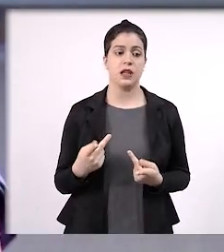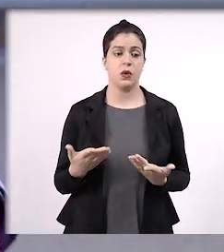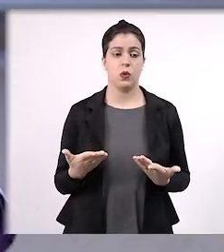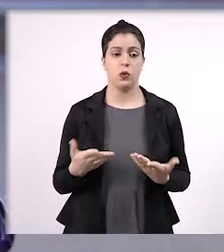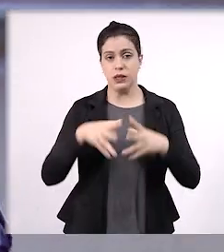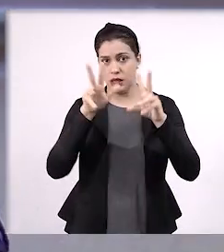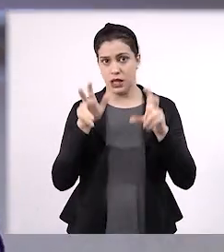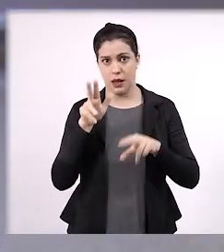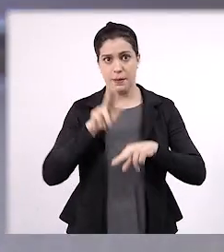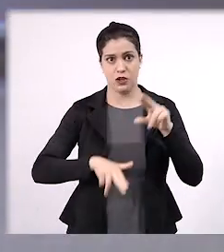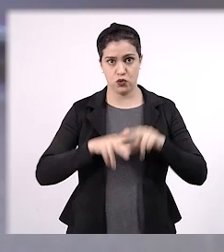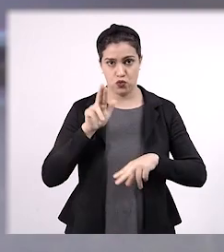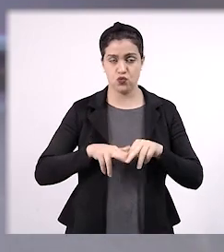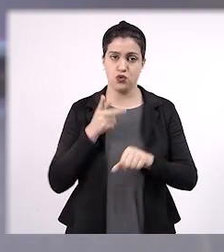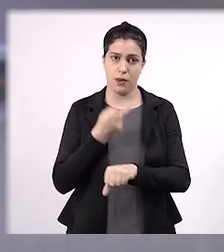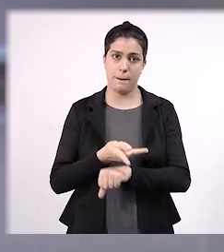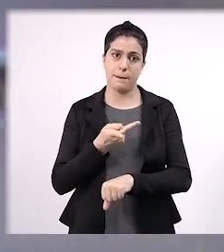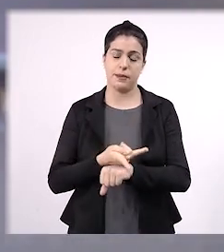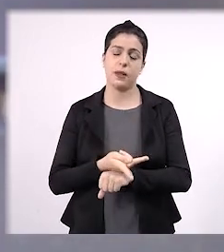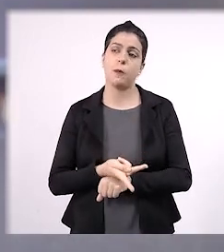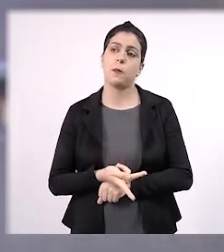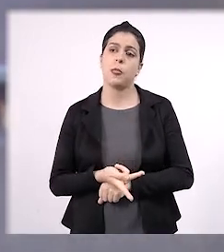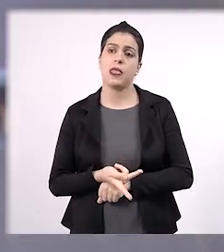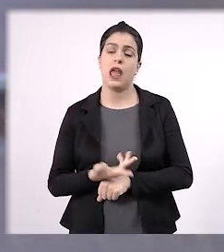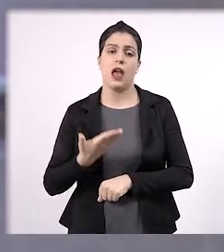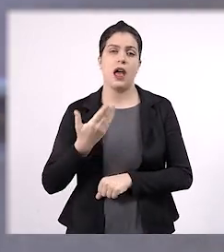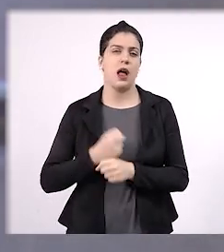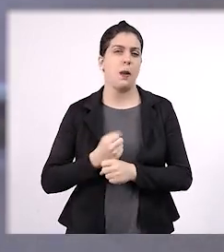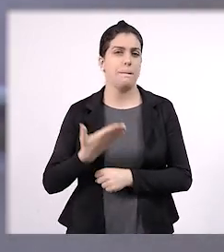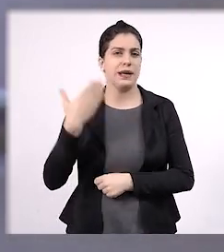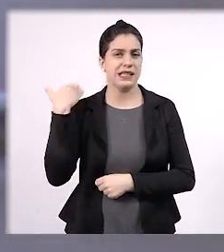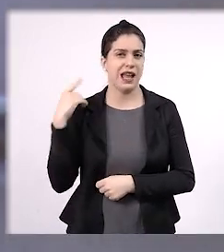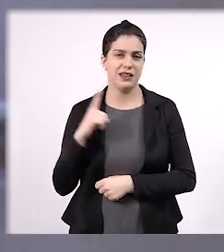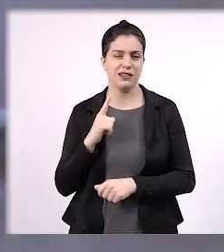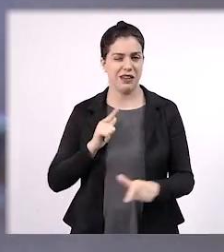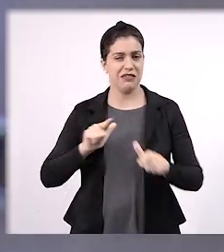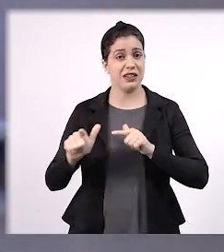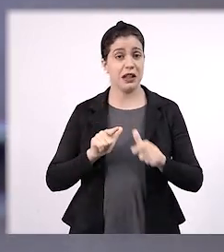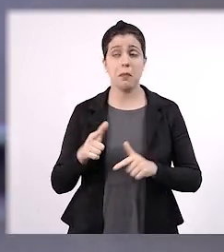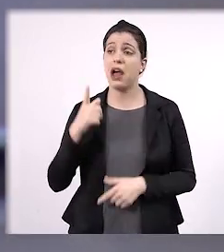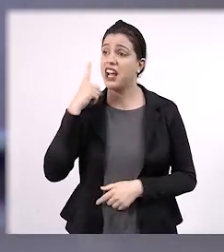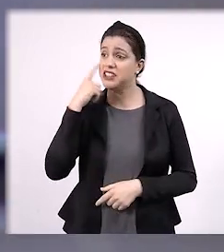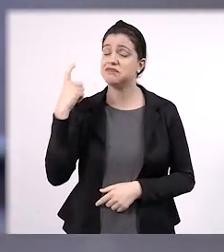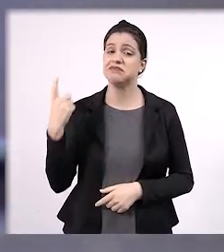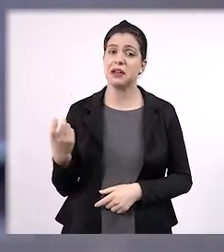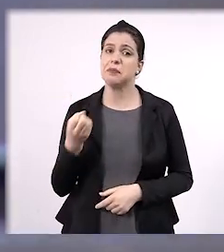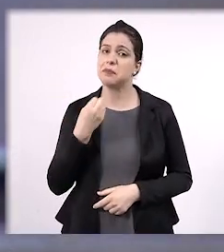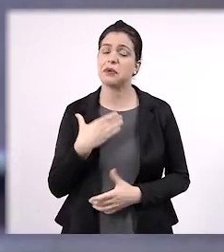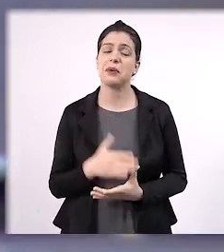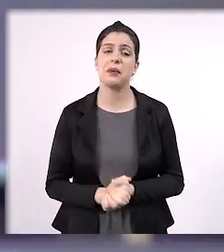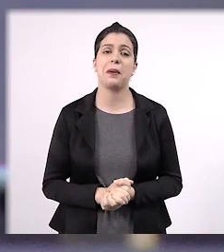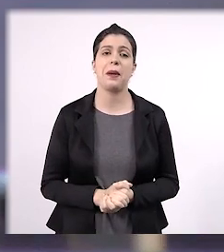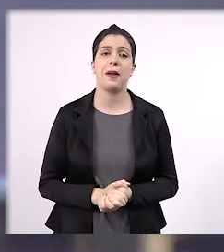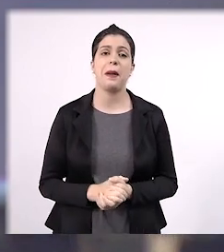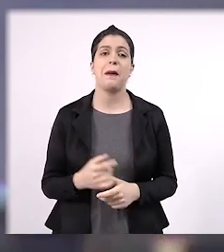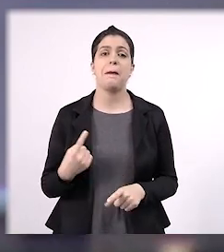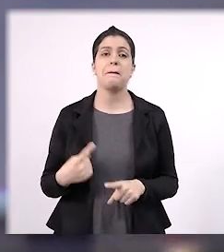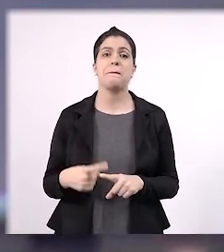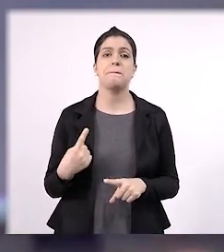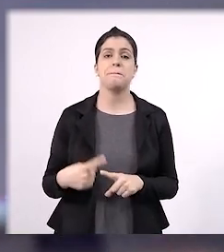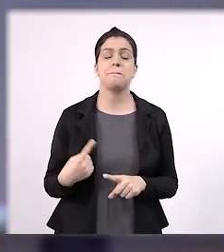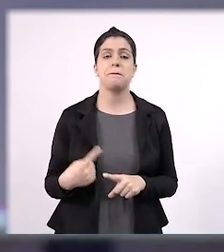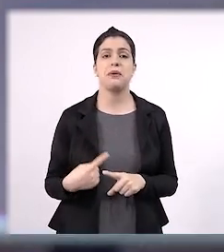Prata, o ano passado nós participamos de algumas atividades. E como que foi a repercussão? Foi interessante, foi muito boa, porque gera